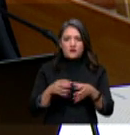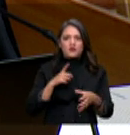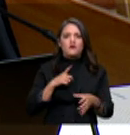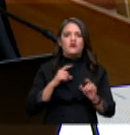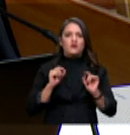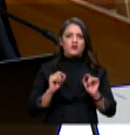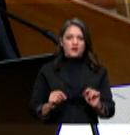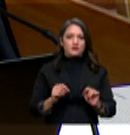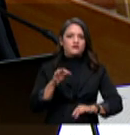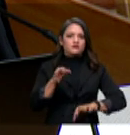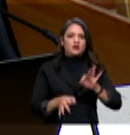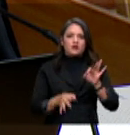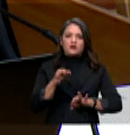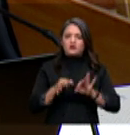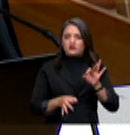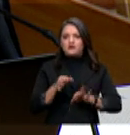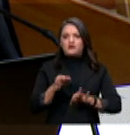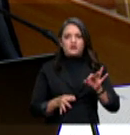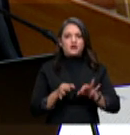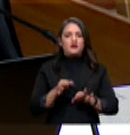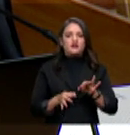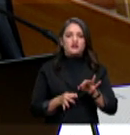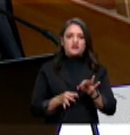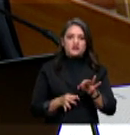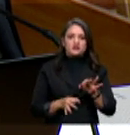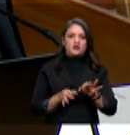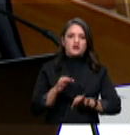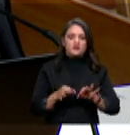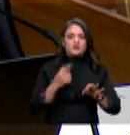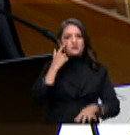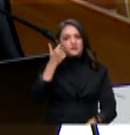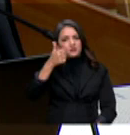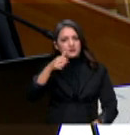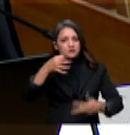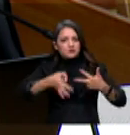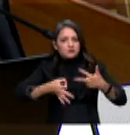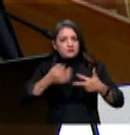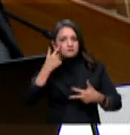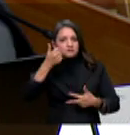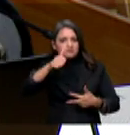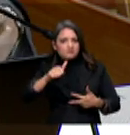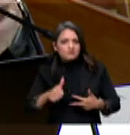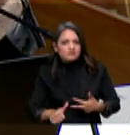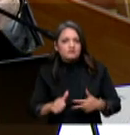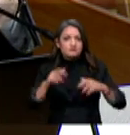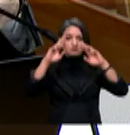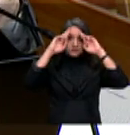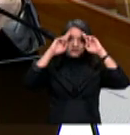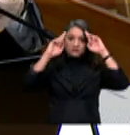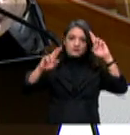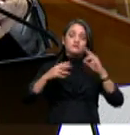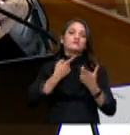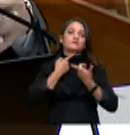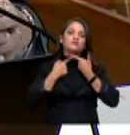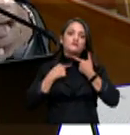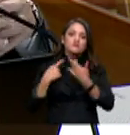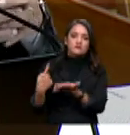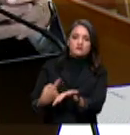o Poder Judiciário deve, ao analisar isso, respeitar a vontade, de um lado, do